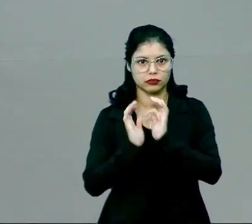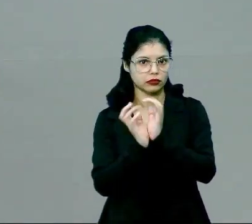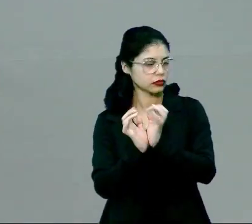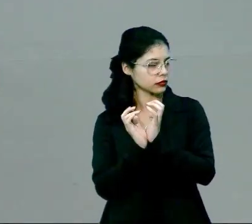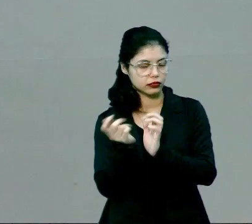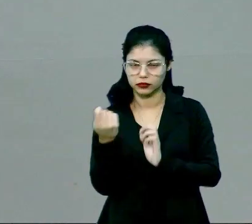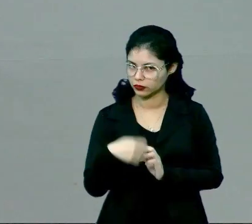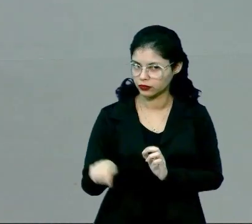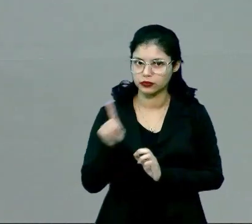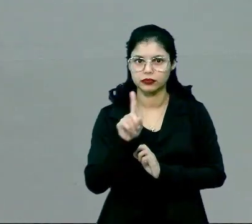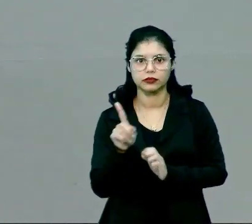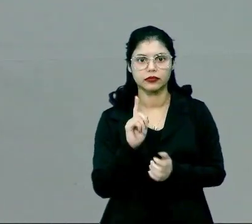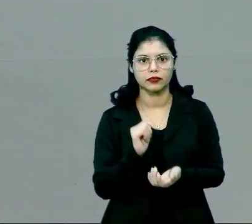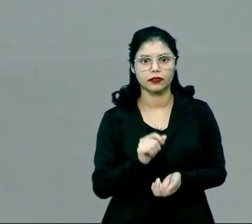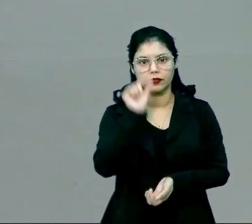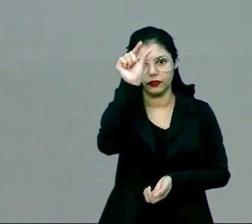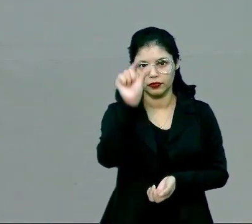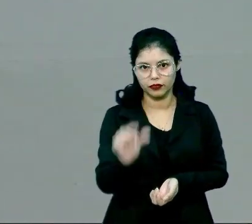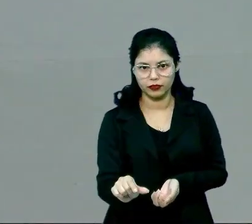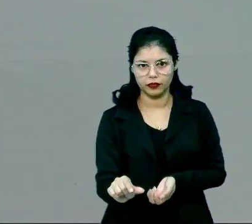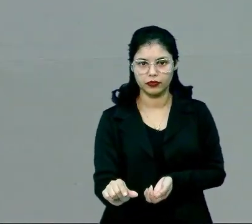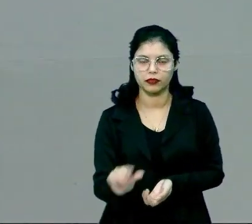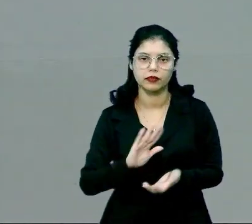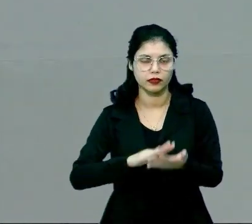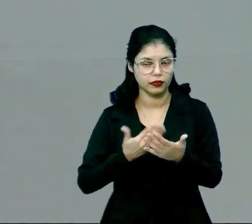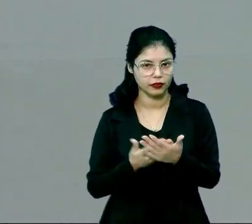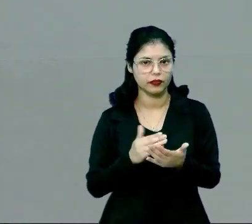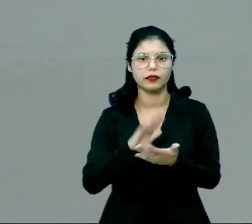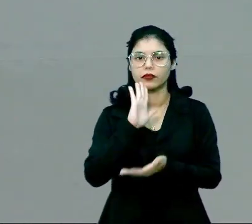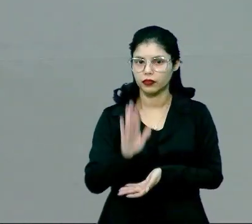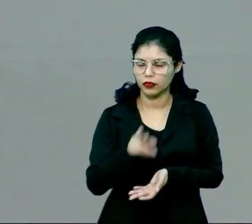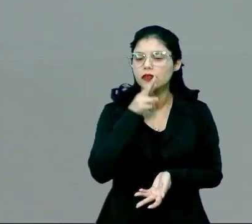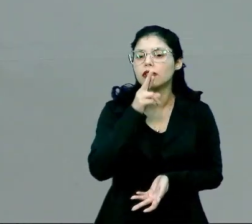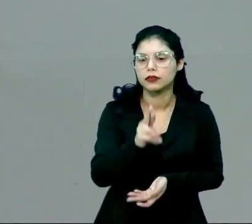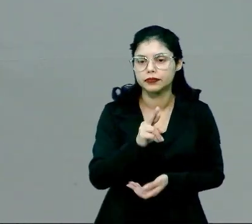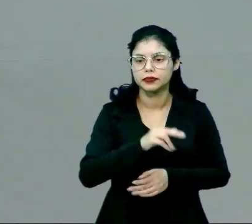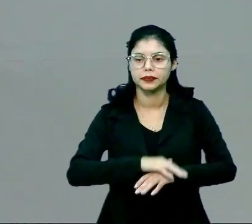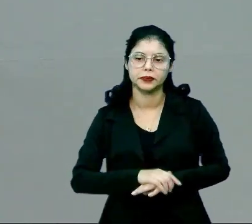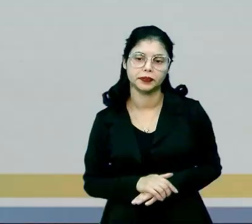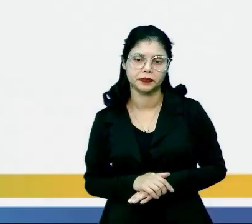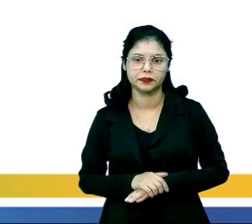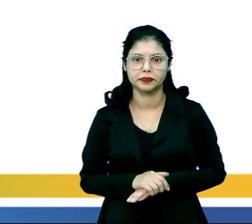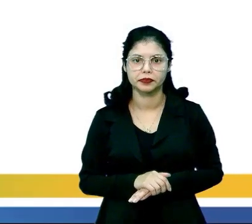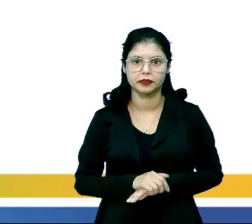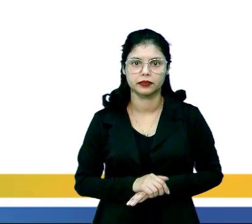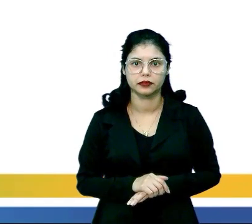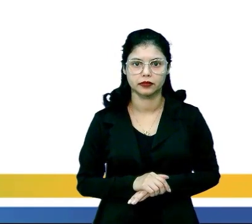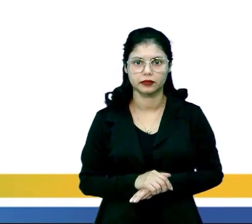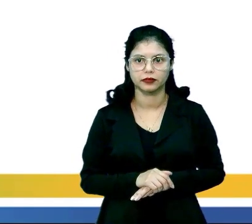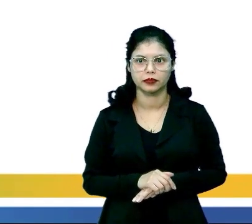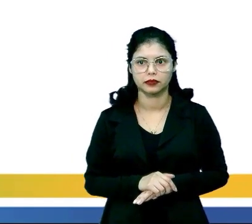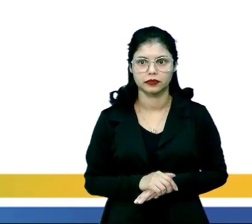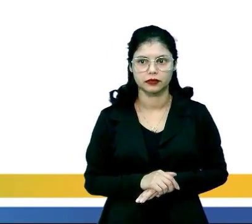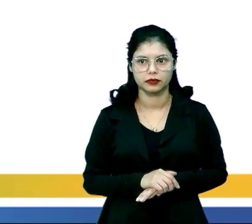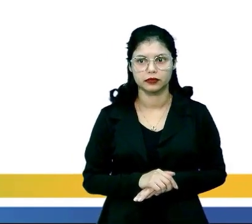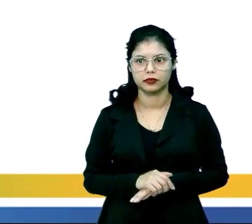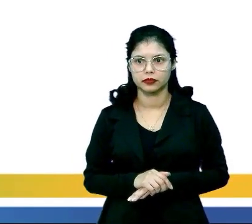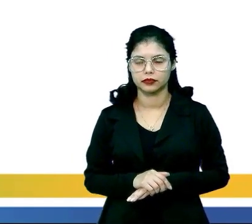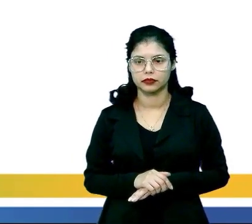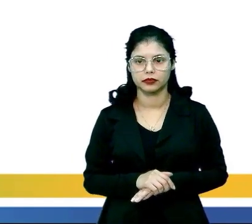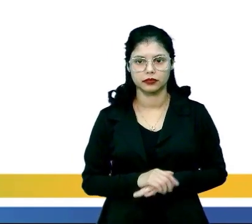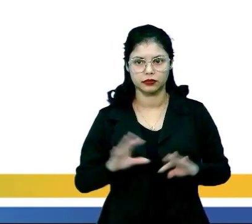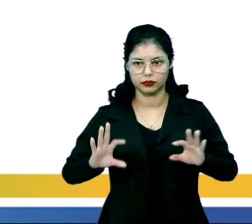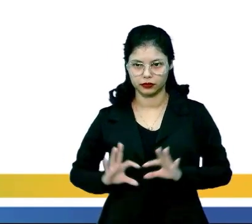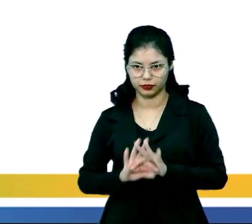cérebro? Não foi. Foi a medula que interpretou e já fez logo a reação, tá certo? Então, ato reflexo